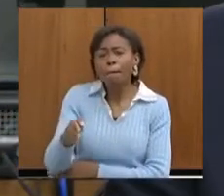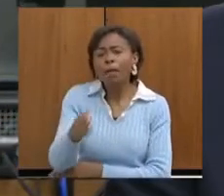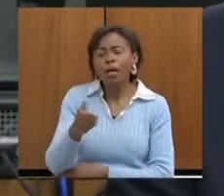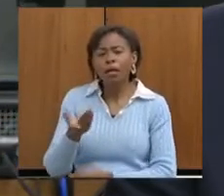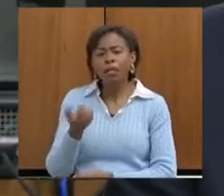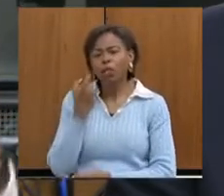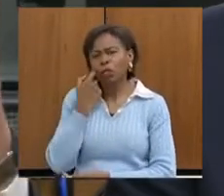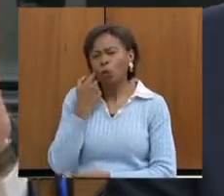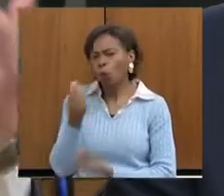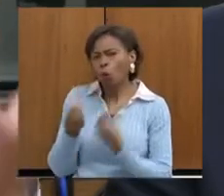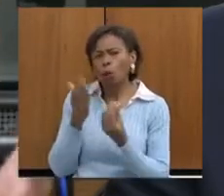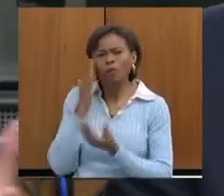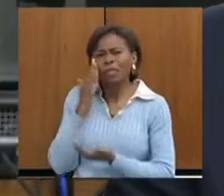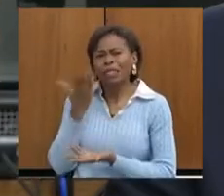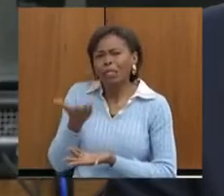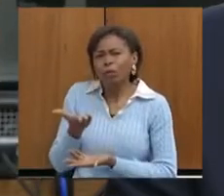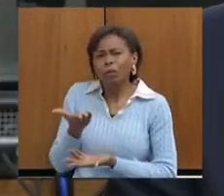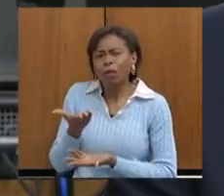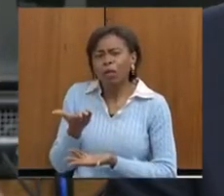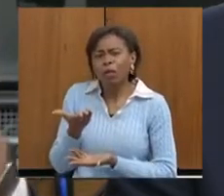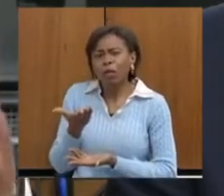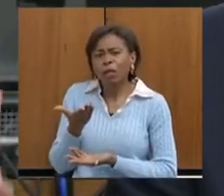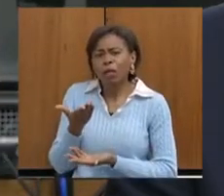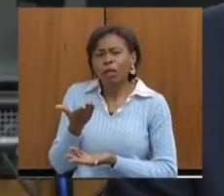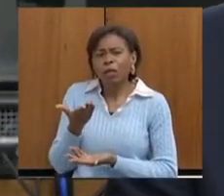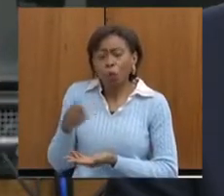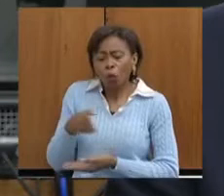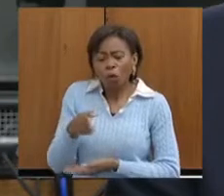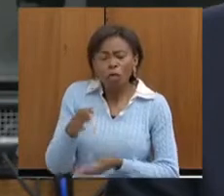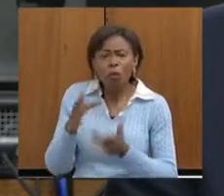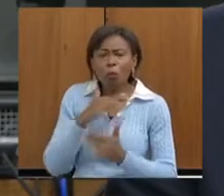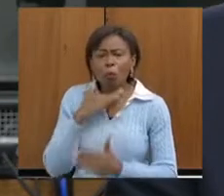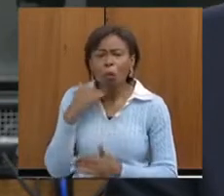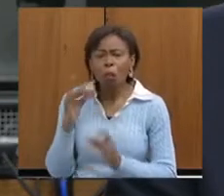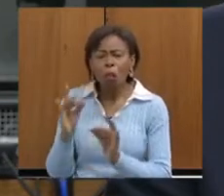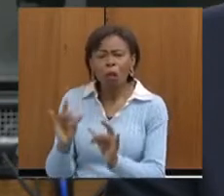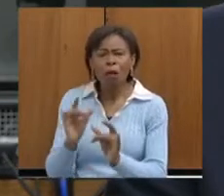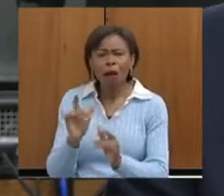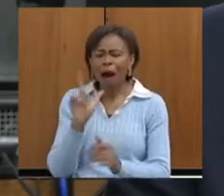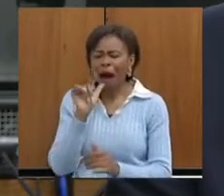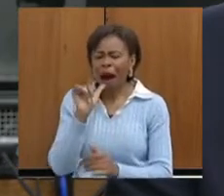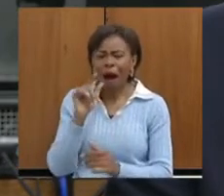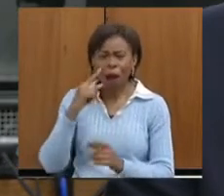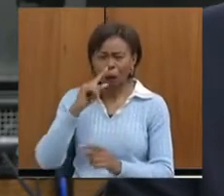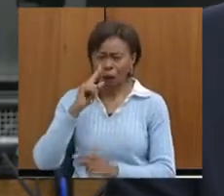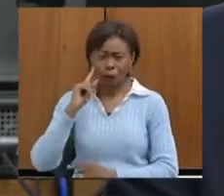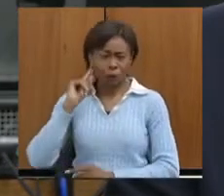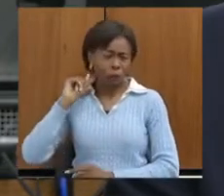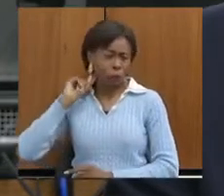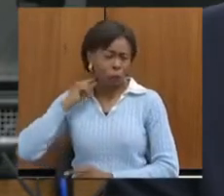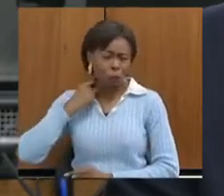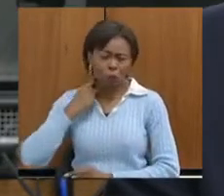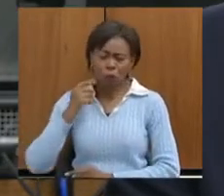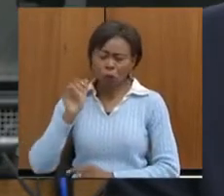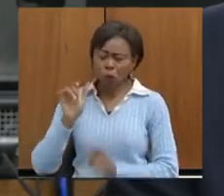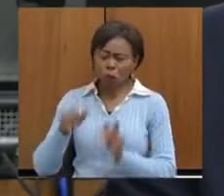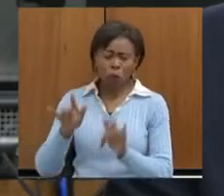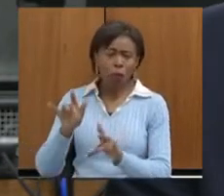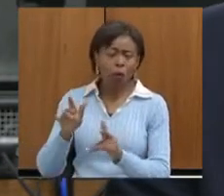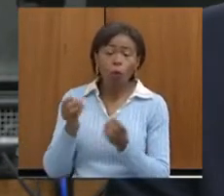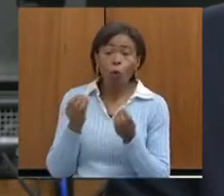que deixou de servir de alimento aquela água que ficou poluída é uma tarefa extremamente